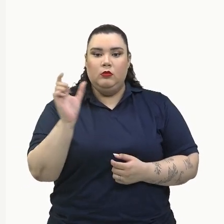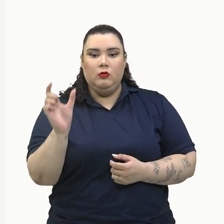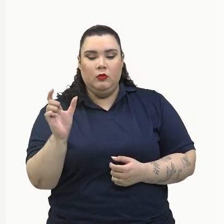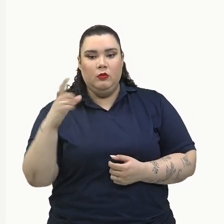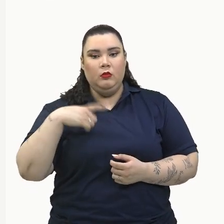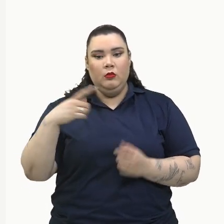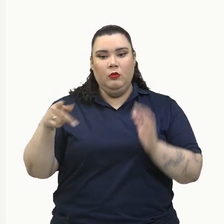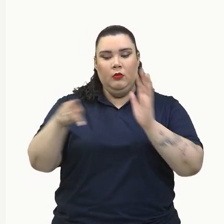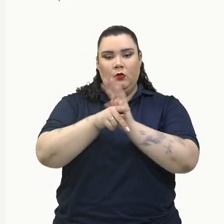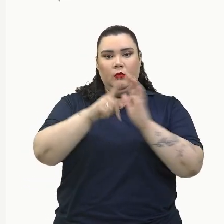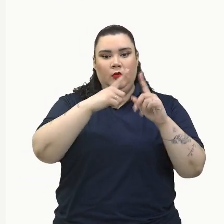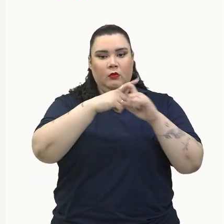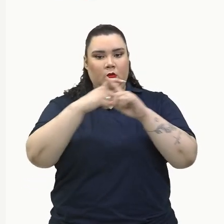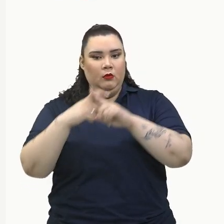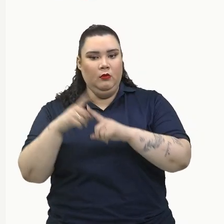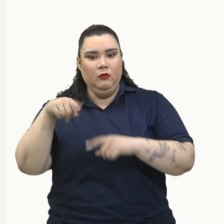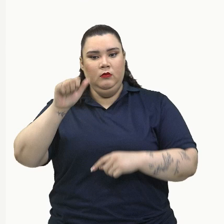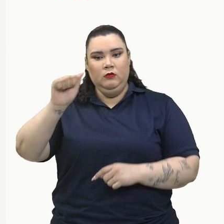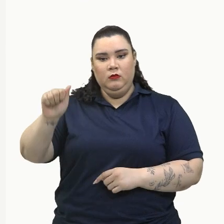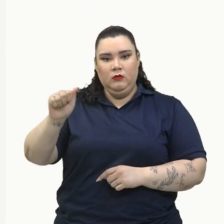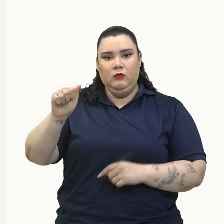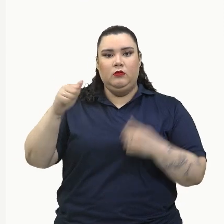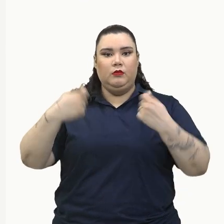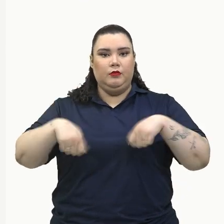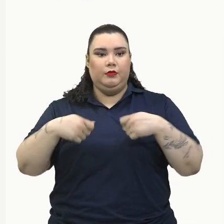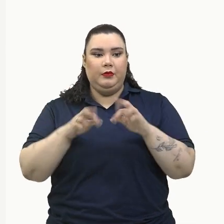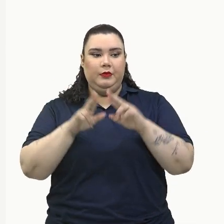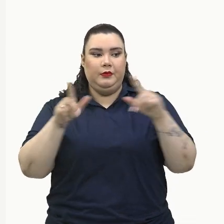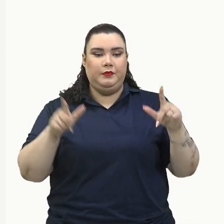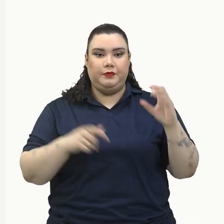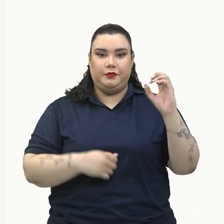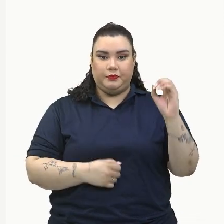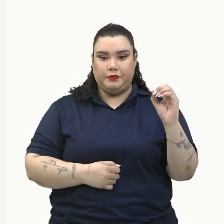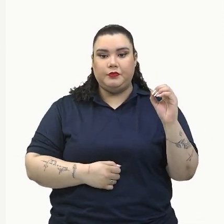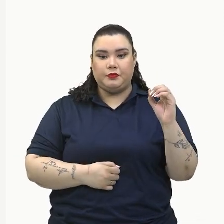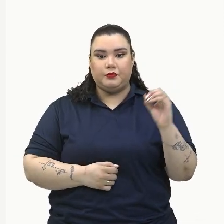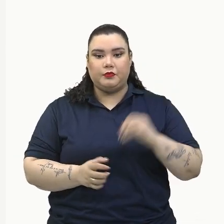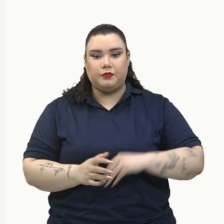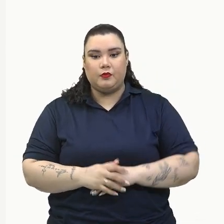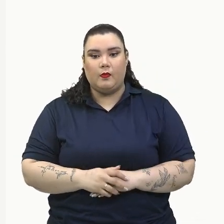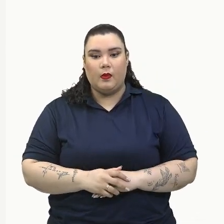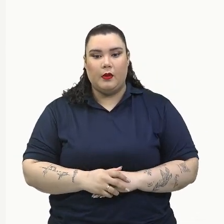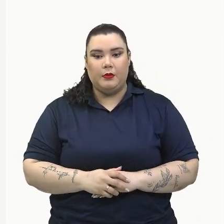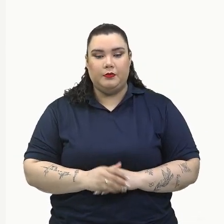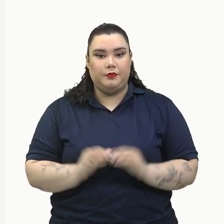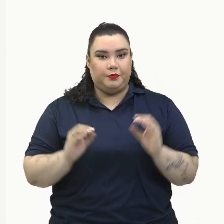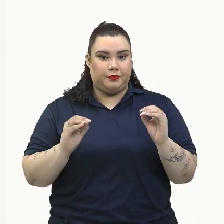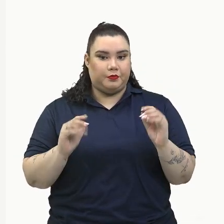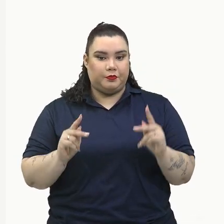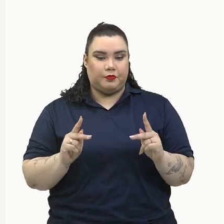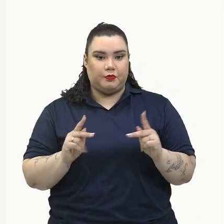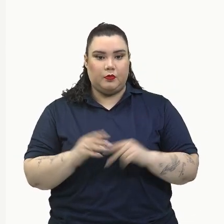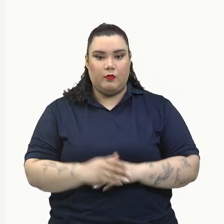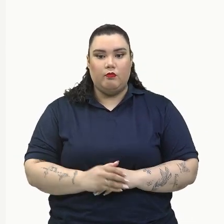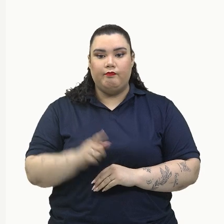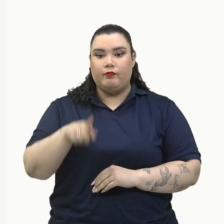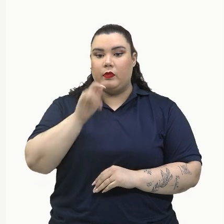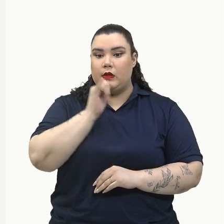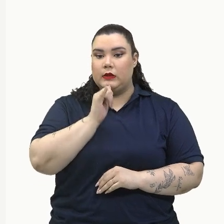no caso aqui, que é o a, deve ser o quê? Diferente de zero. Pois bem, neste